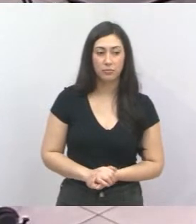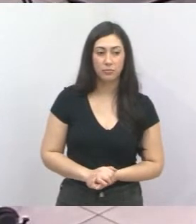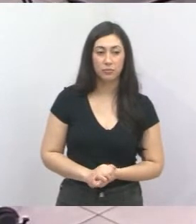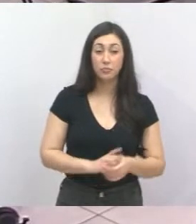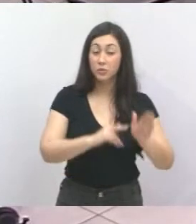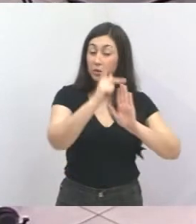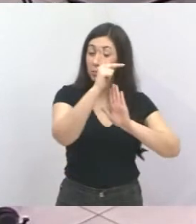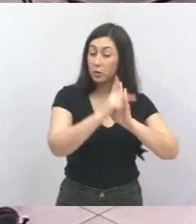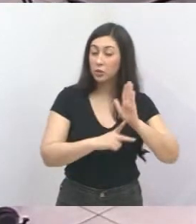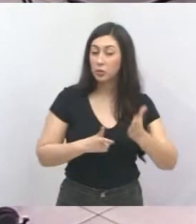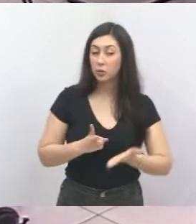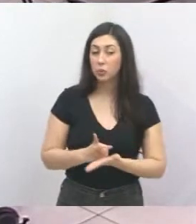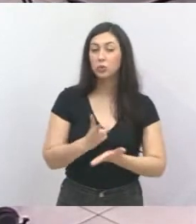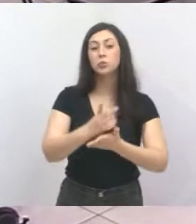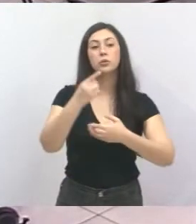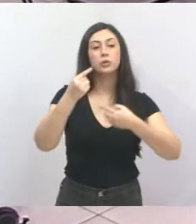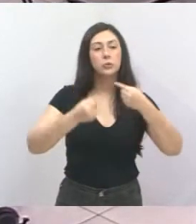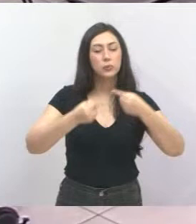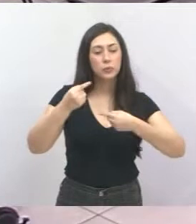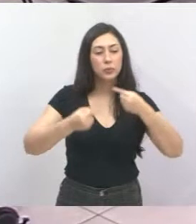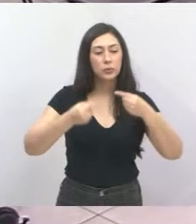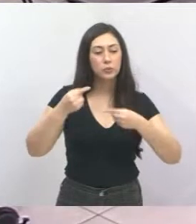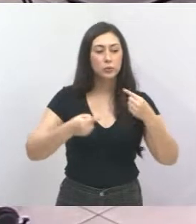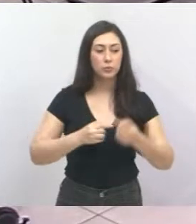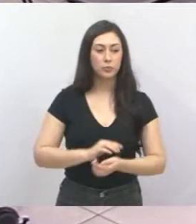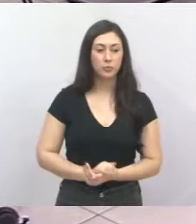O projeto continua em discussão.